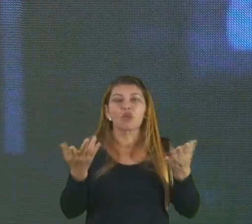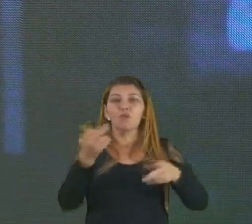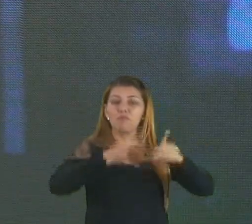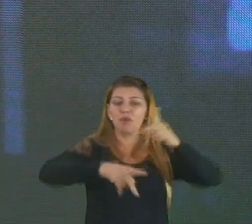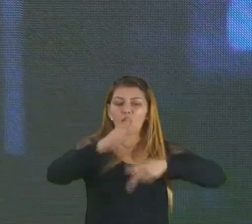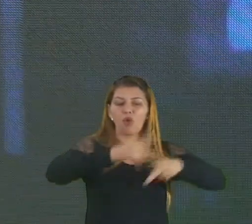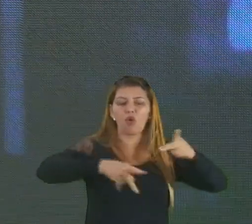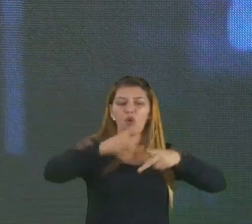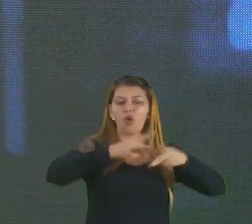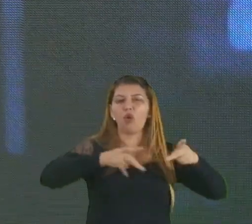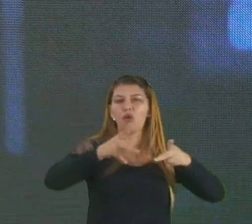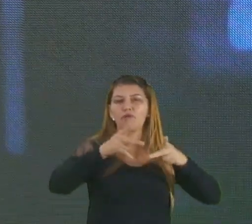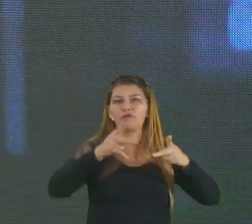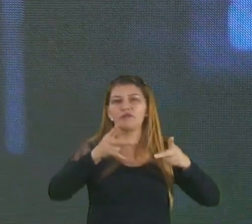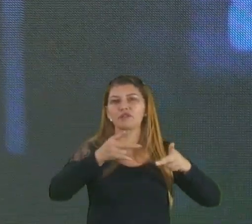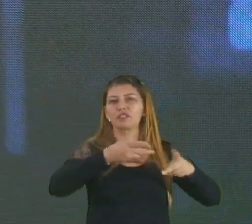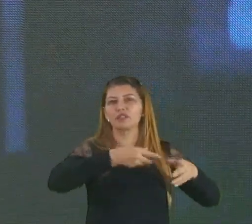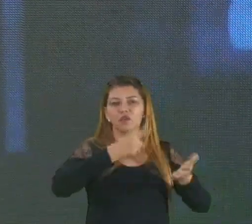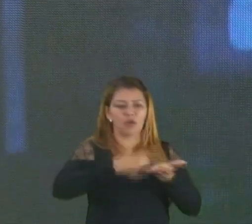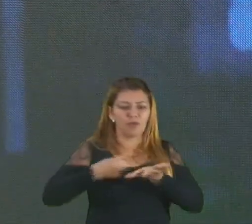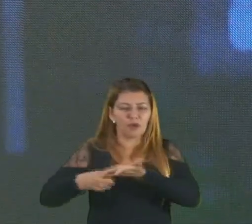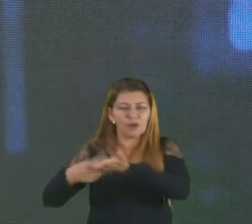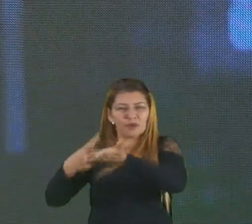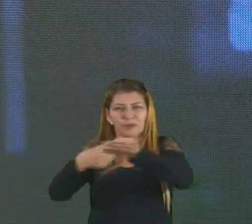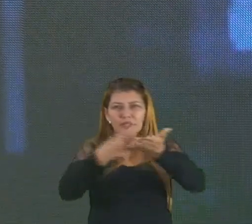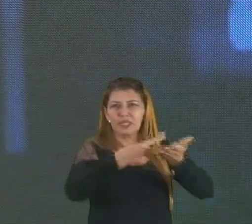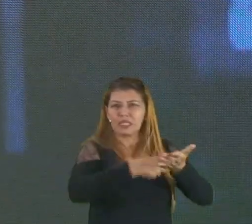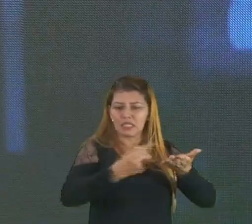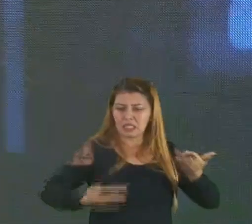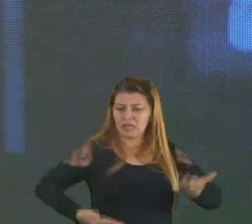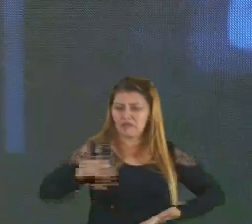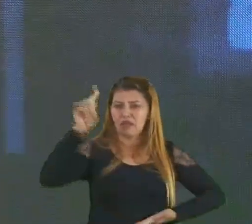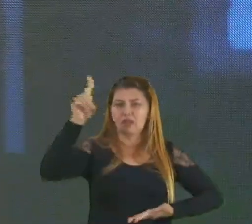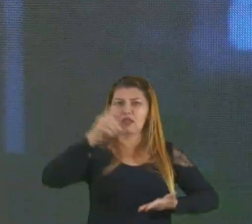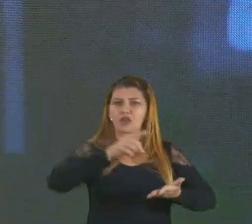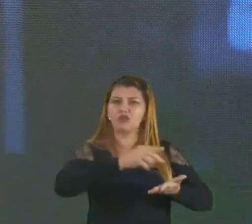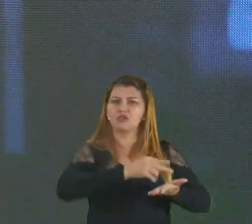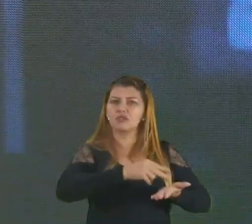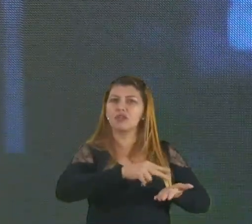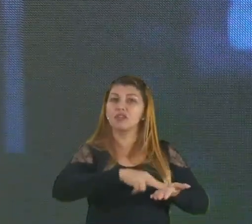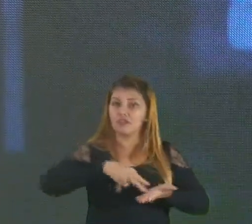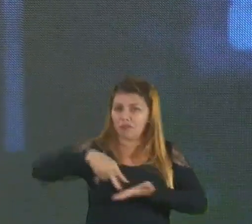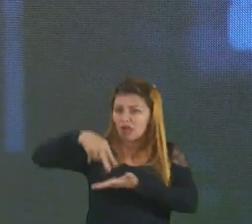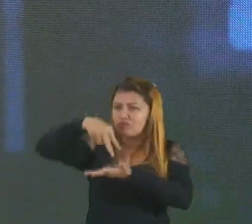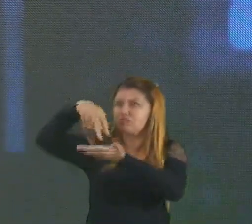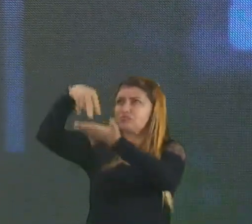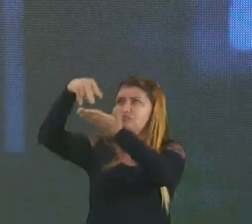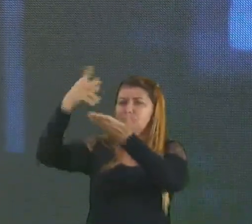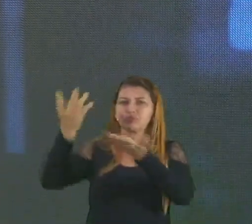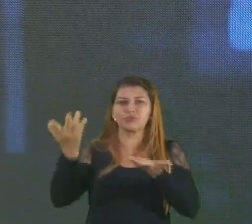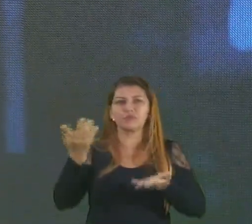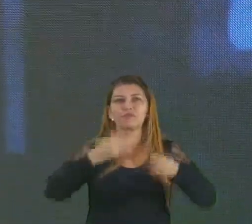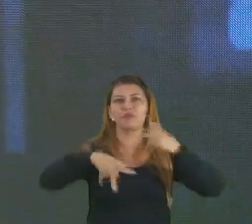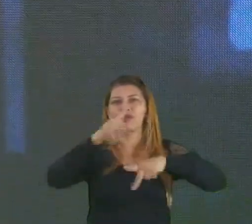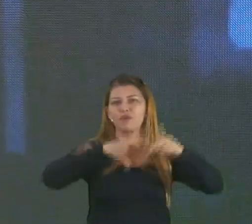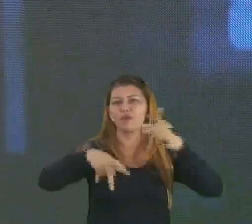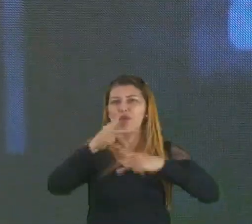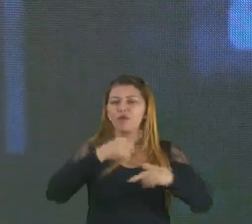subir é uma igreja santa, uma igreja lavada no sangue do Cordeiro, é uma igreja íntegra, é uma